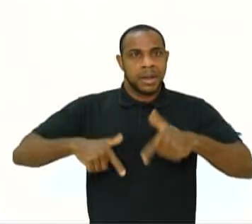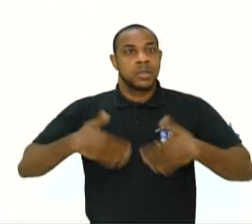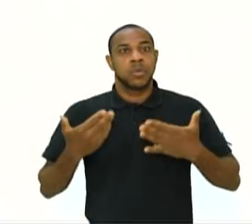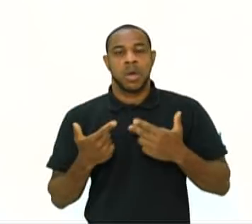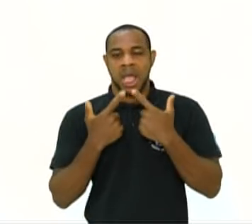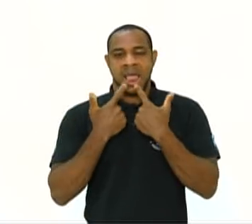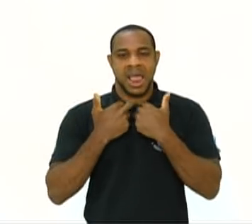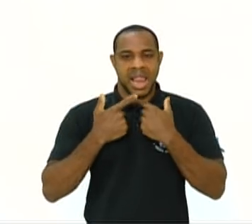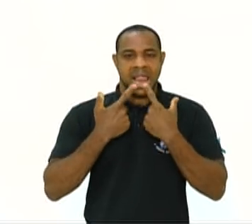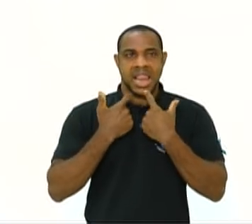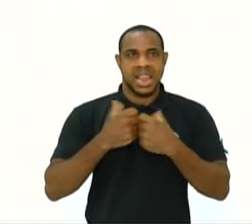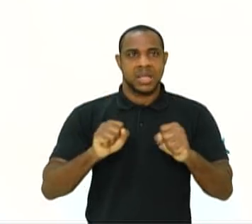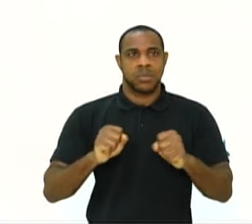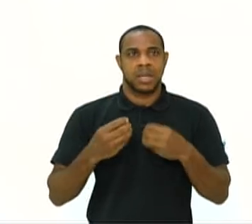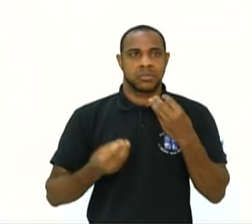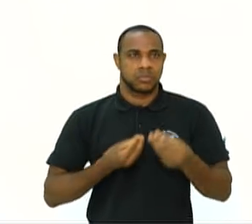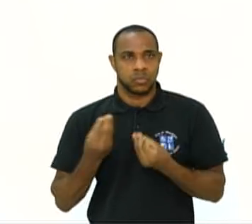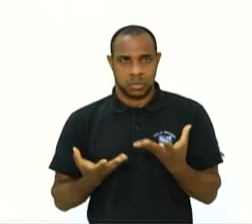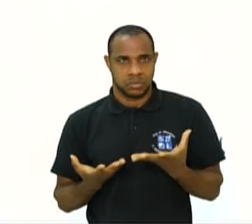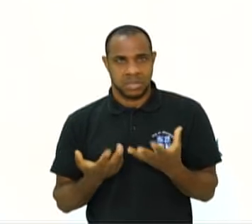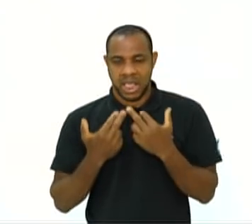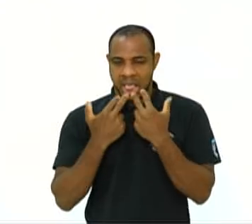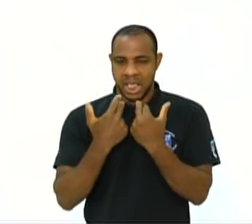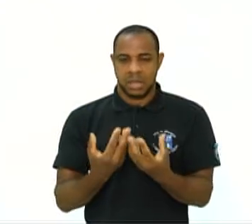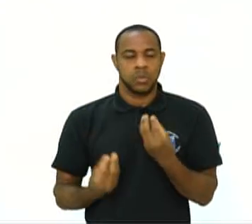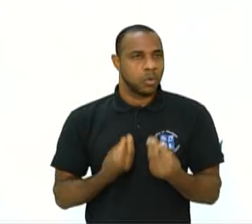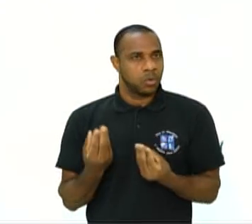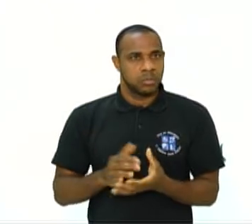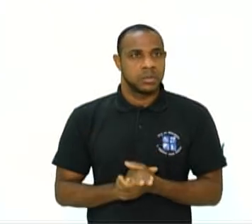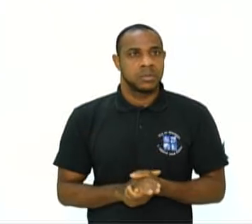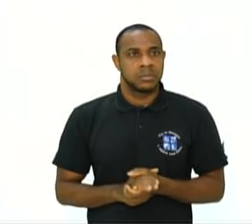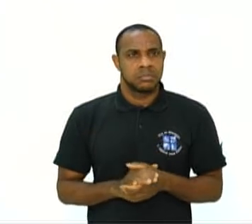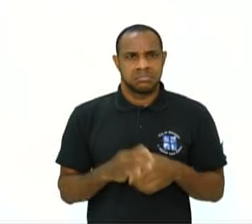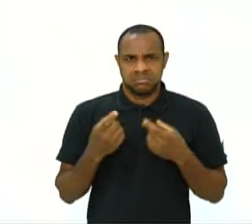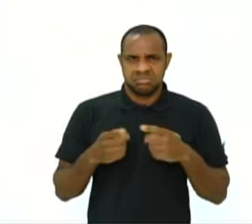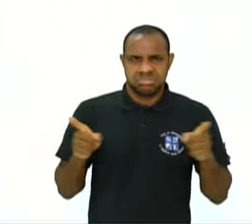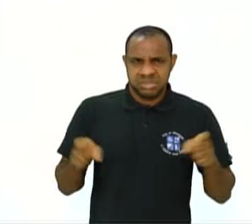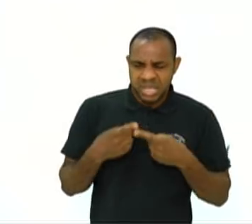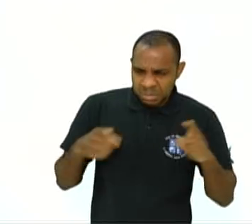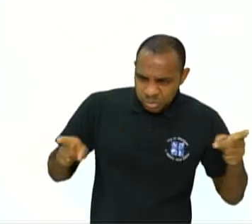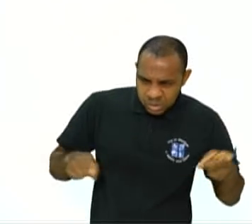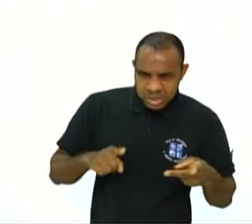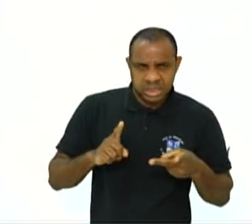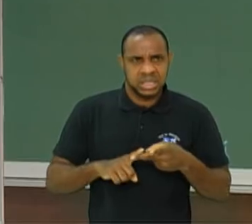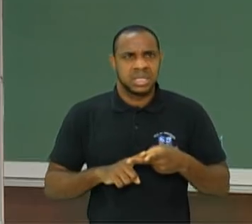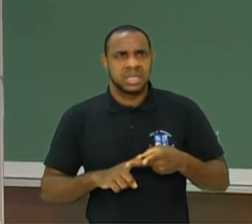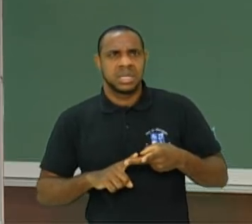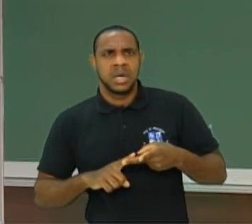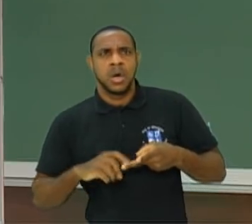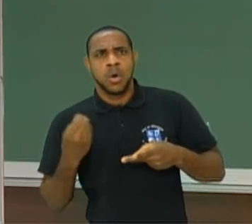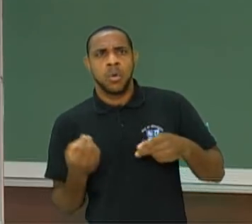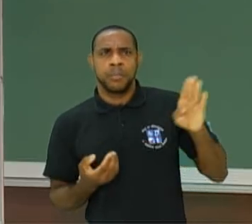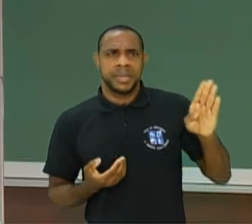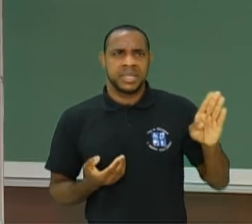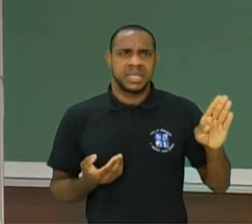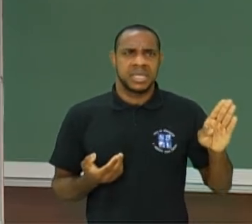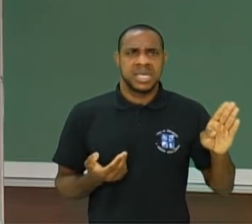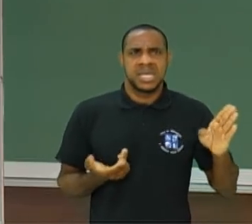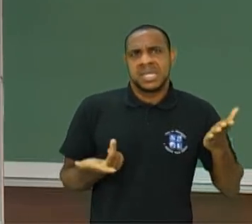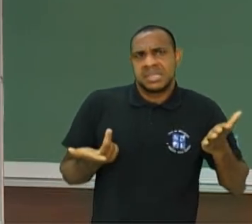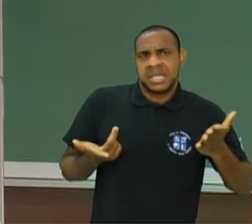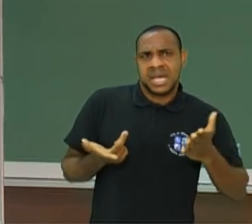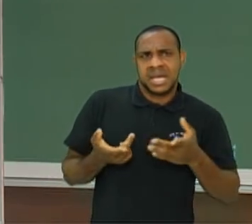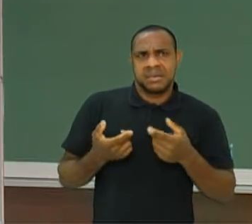A, linguagem da música, será? Ou letra B, nas linguagens da gravura, desenho, pintura,